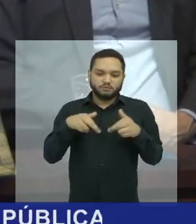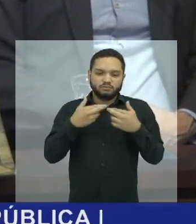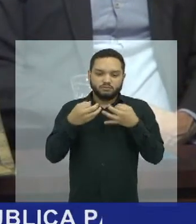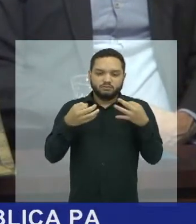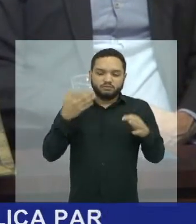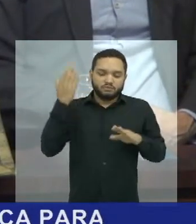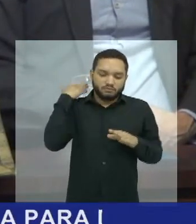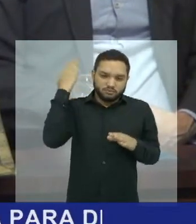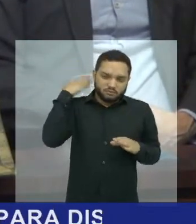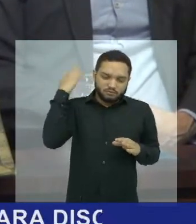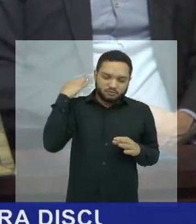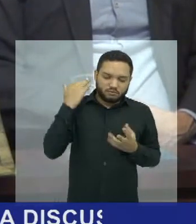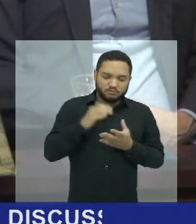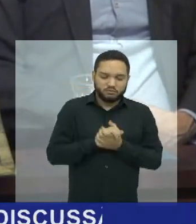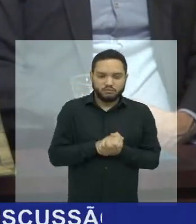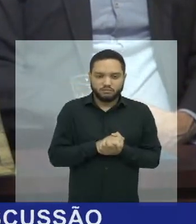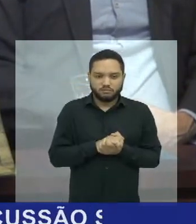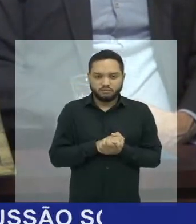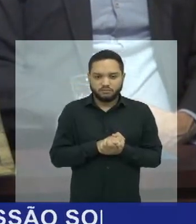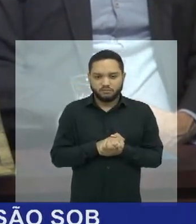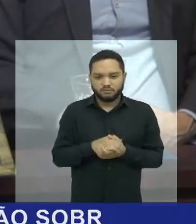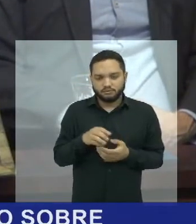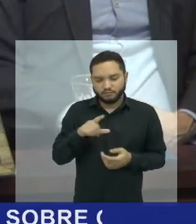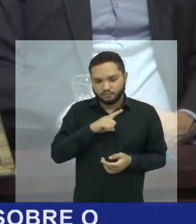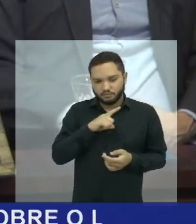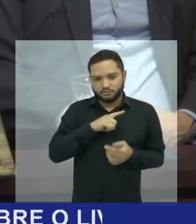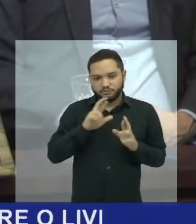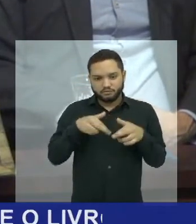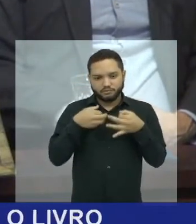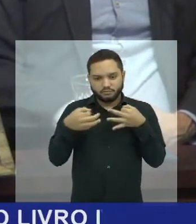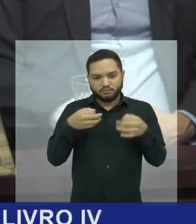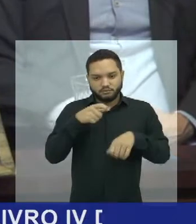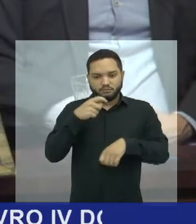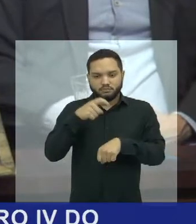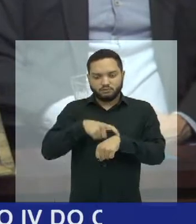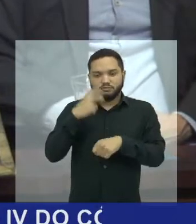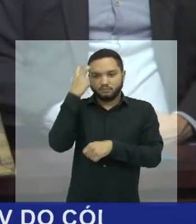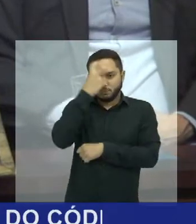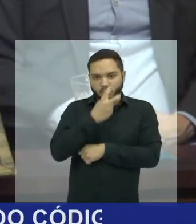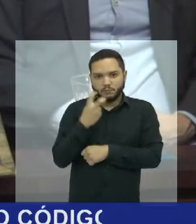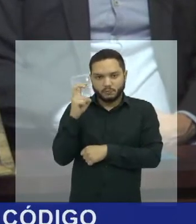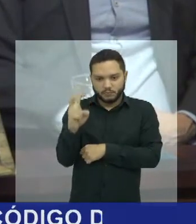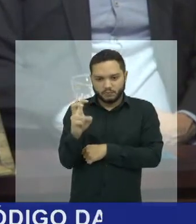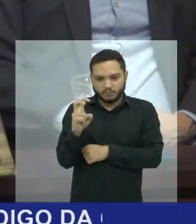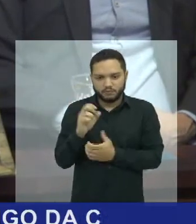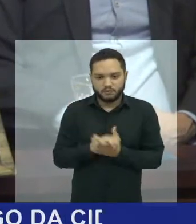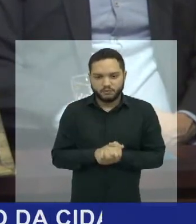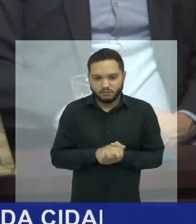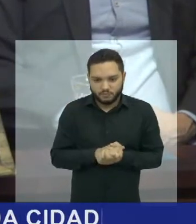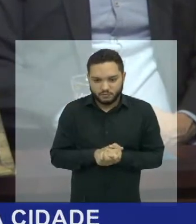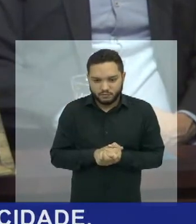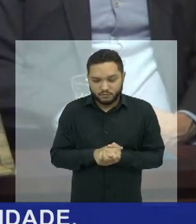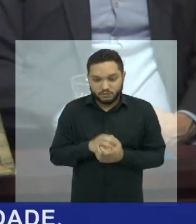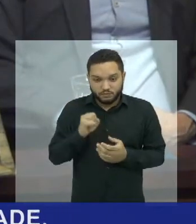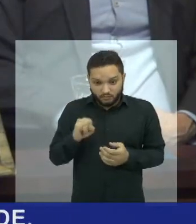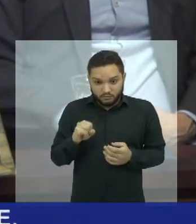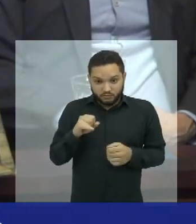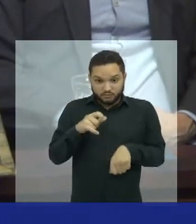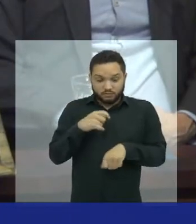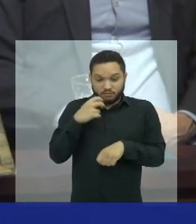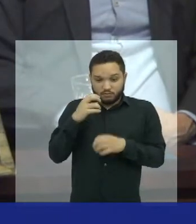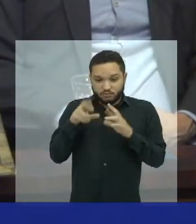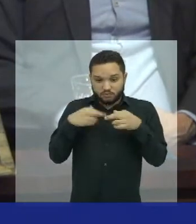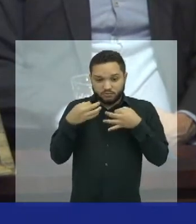anterior, nós tivemos uma audiência pública que durou 5 horas. Se essa audiência pública